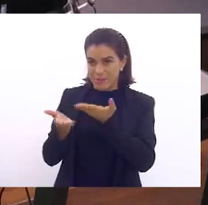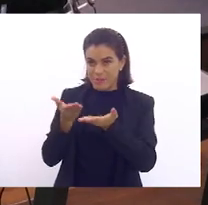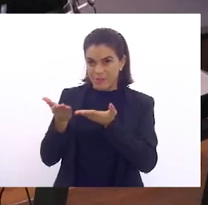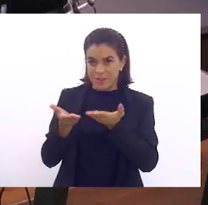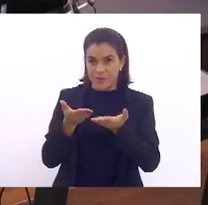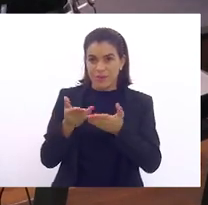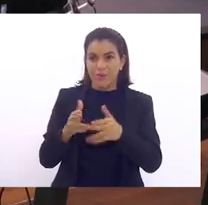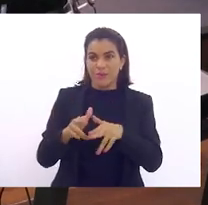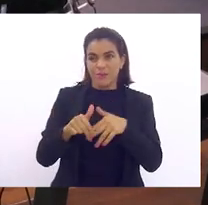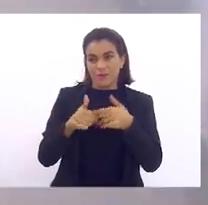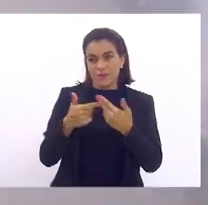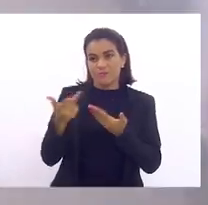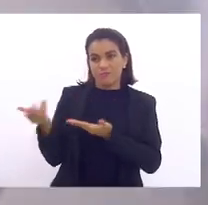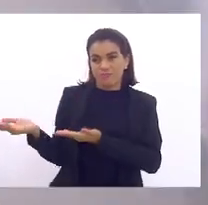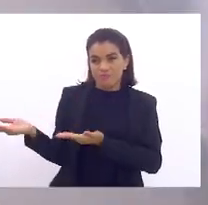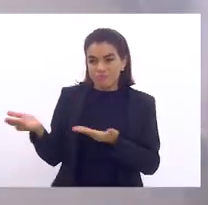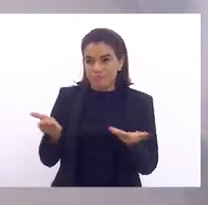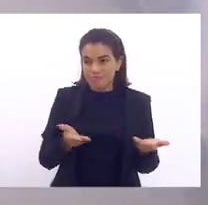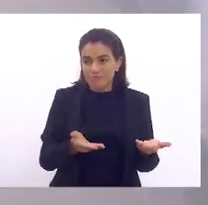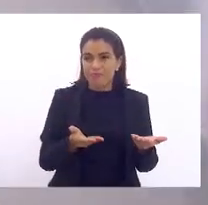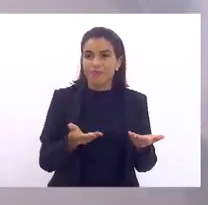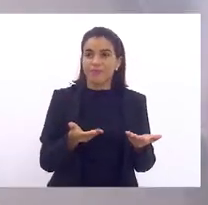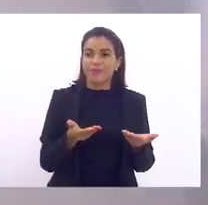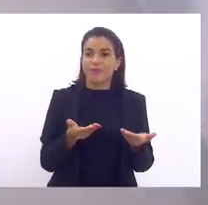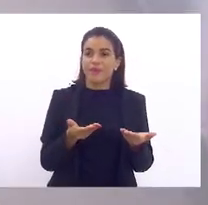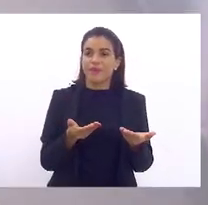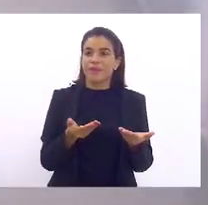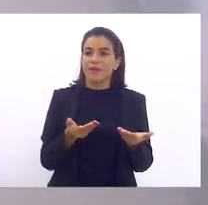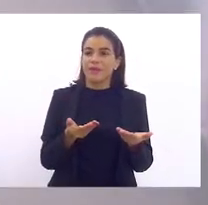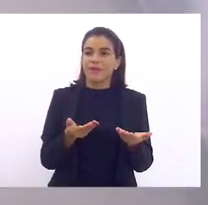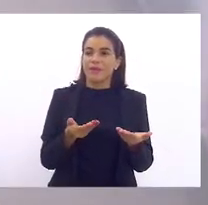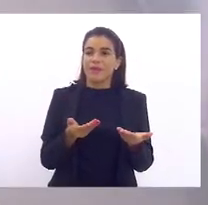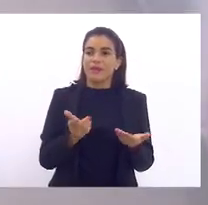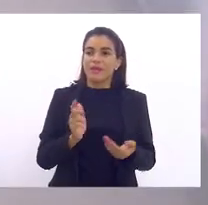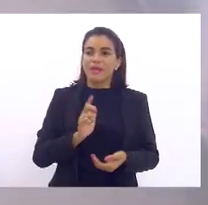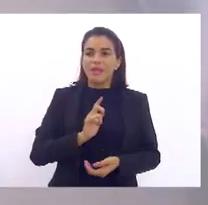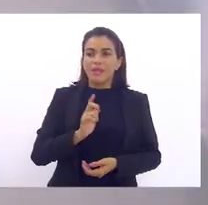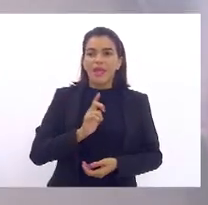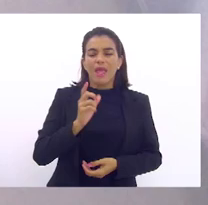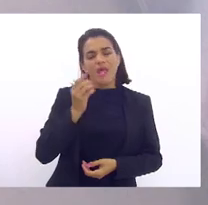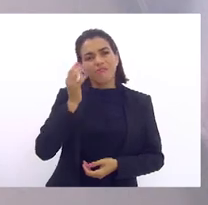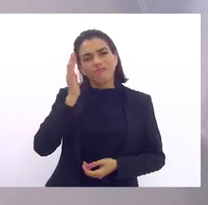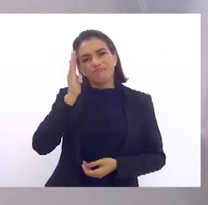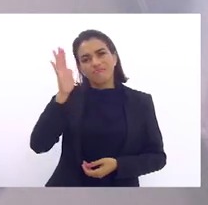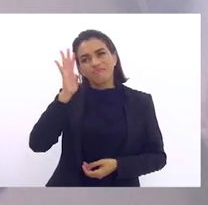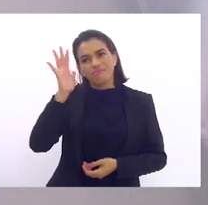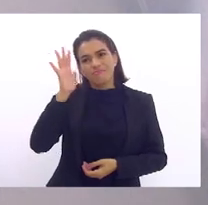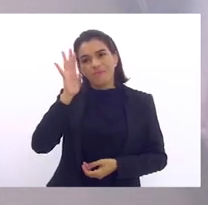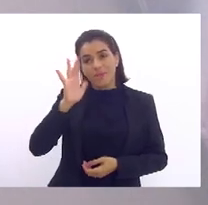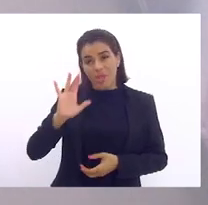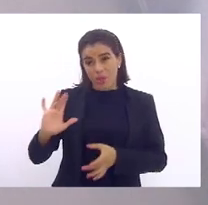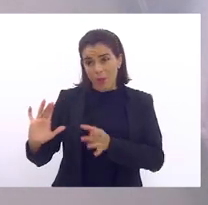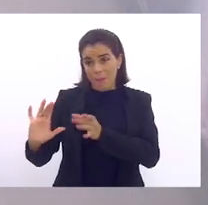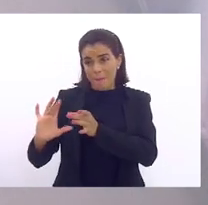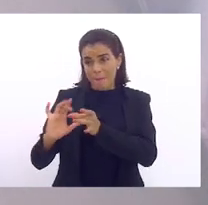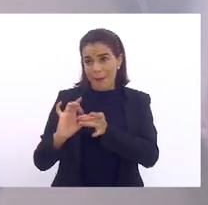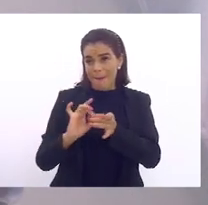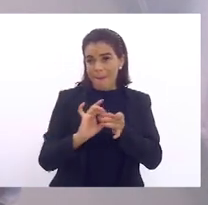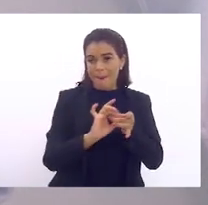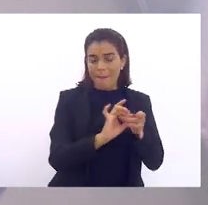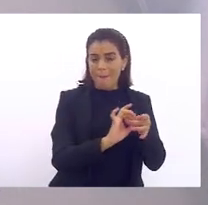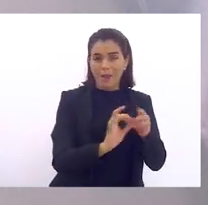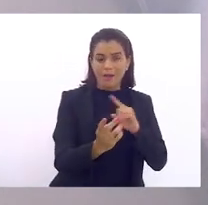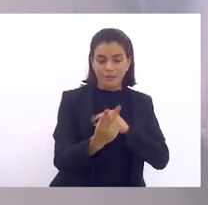a senhora para poder para falar disso né E e ter essa noção de que uma rede de proteção ela é